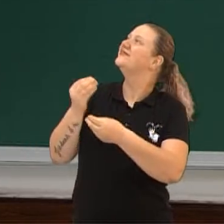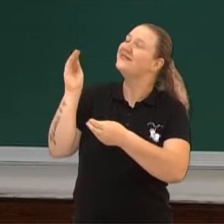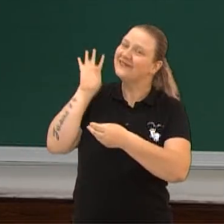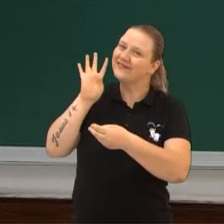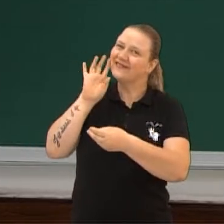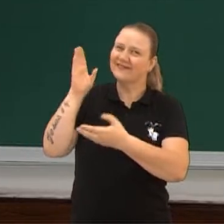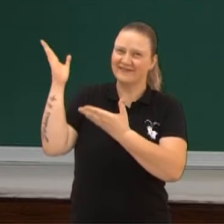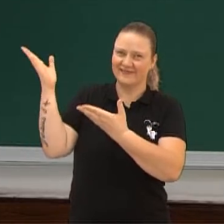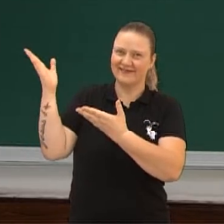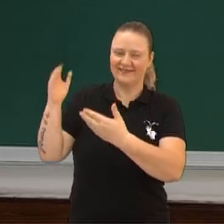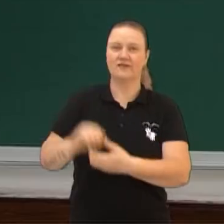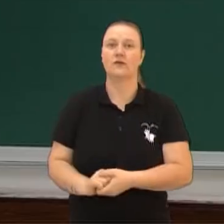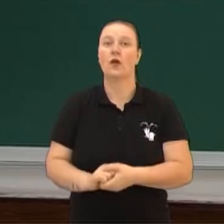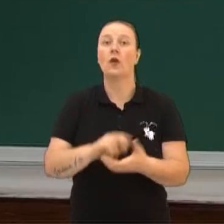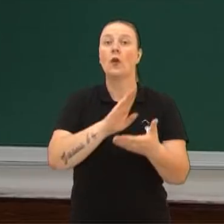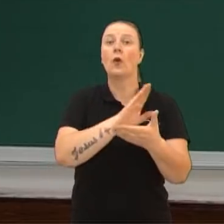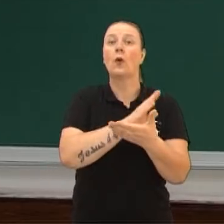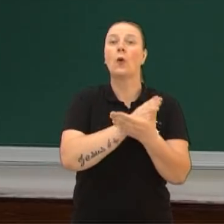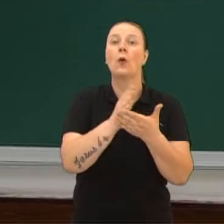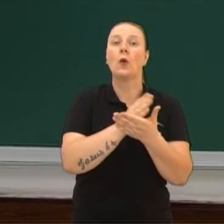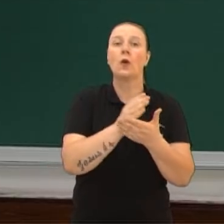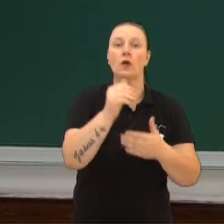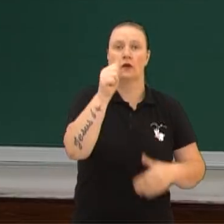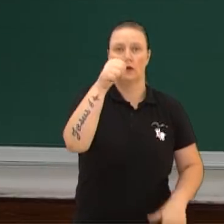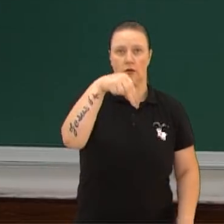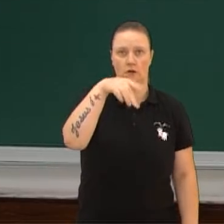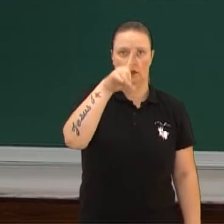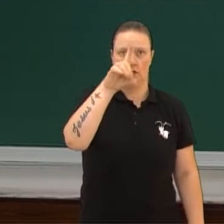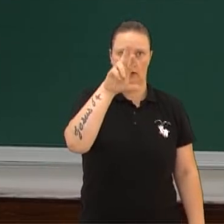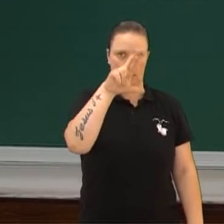aqui pelo André, né? Olha só, o